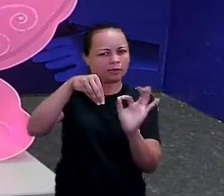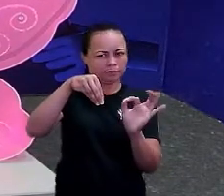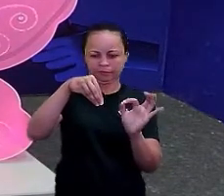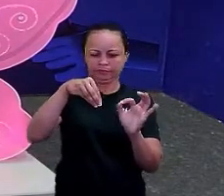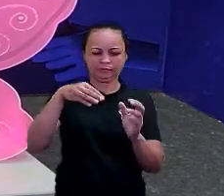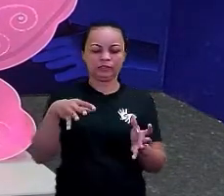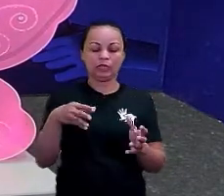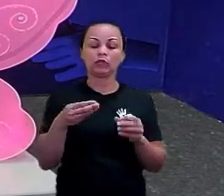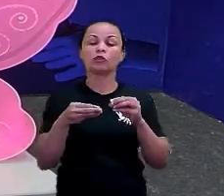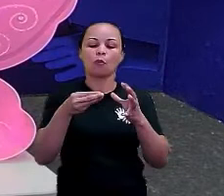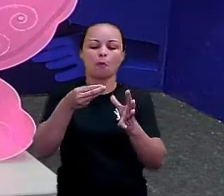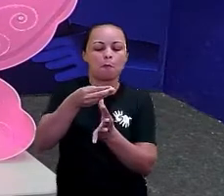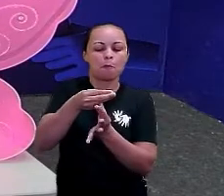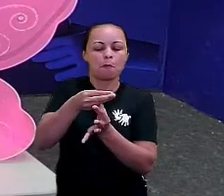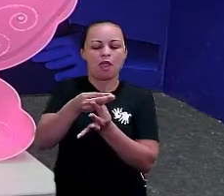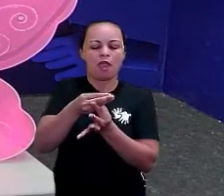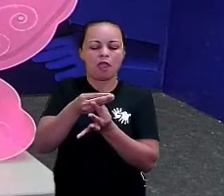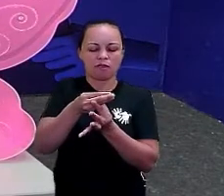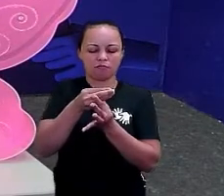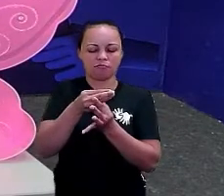não. Você vai dobrar ao meio.